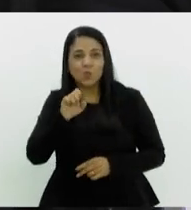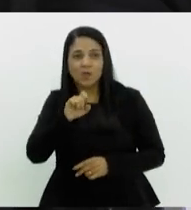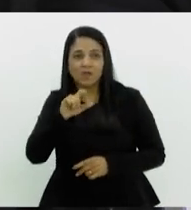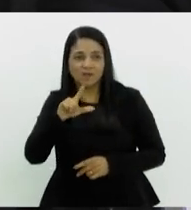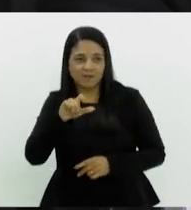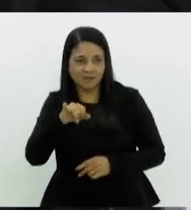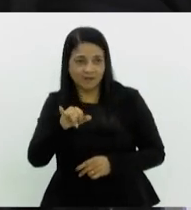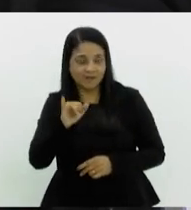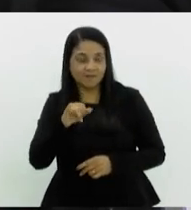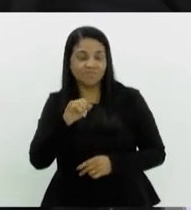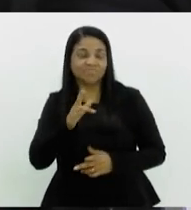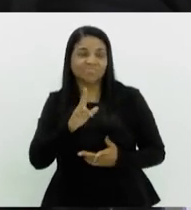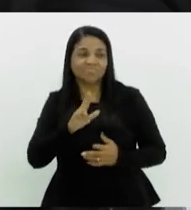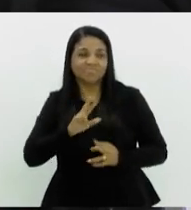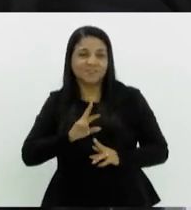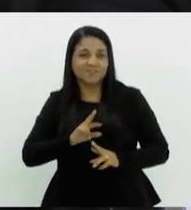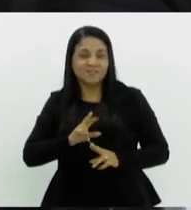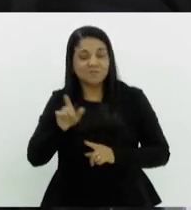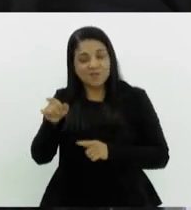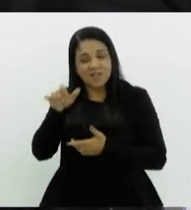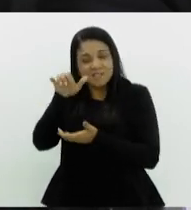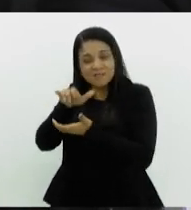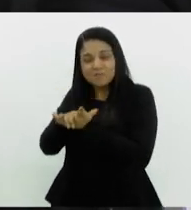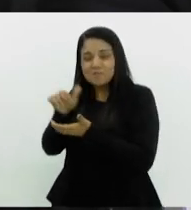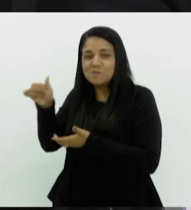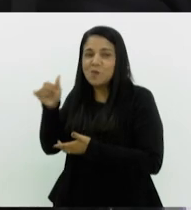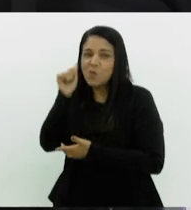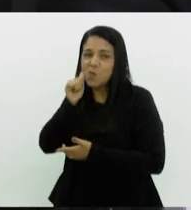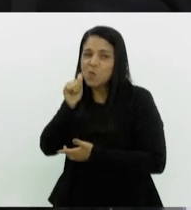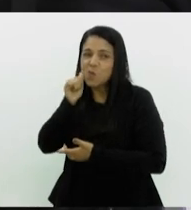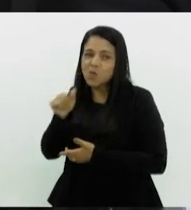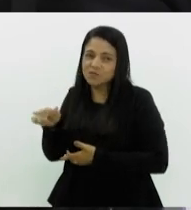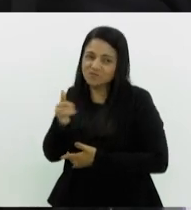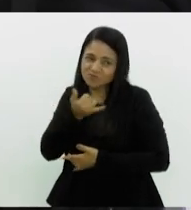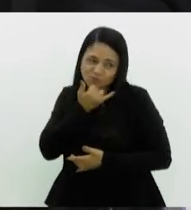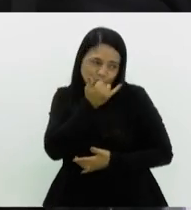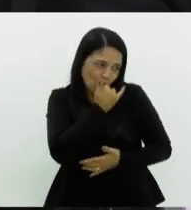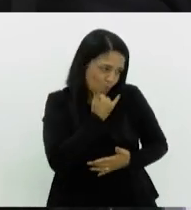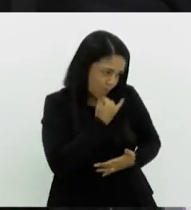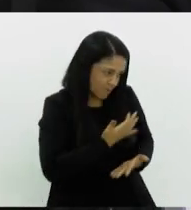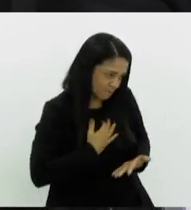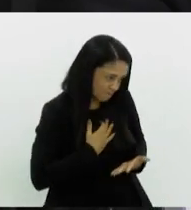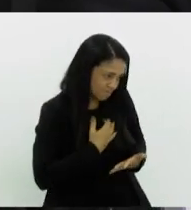Excelência, porque ela é esposa do homenageado, também deve ser homenageada.